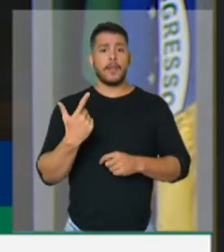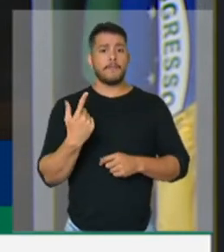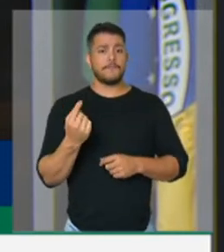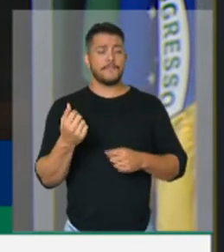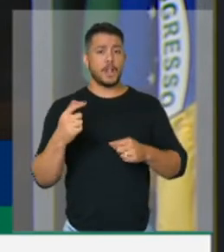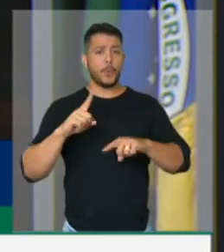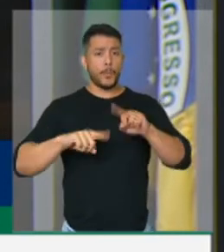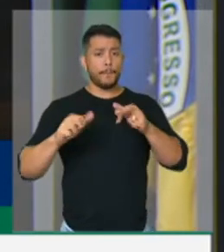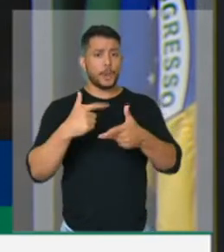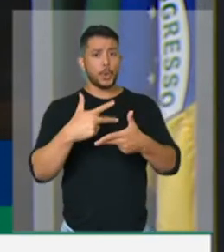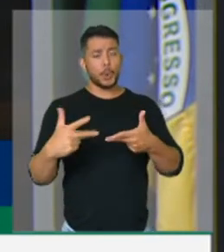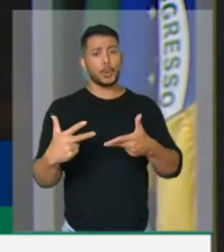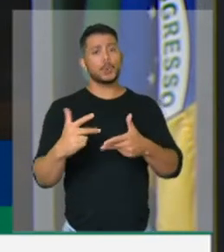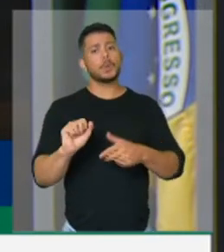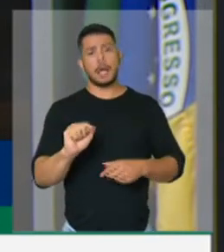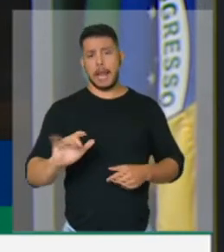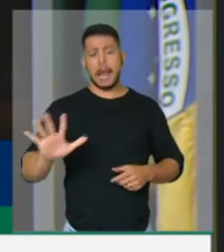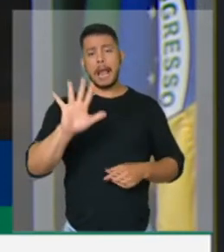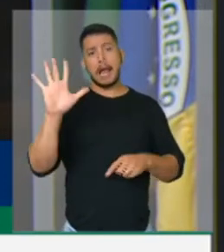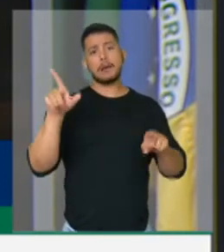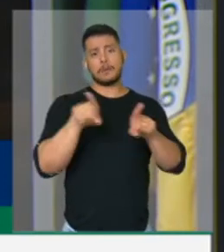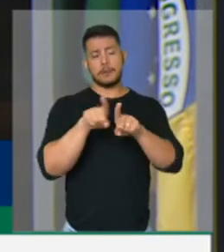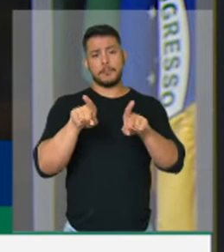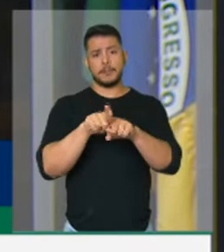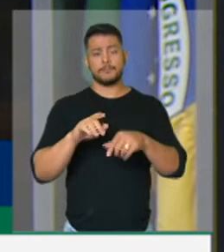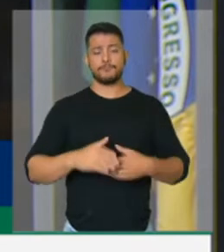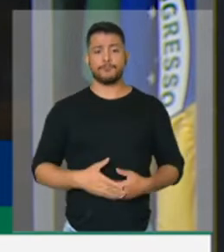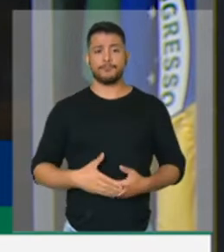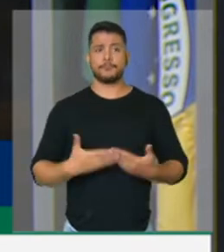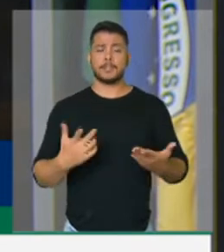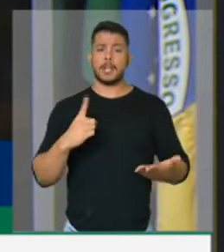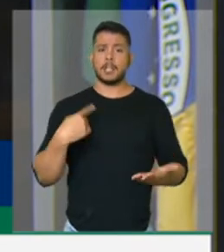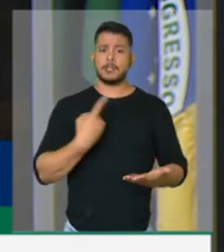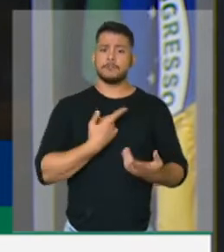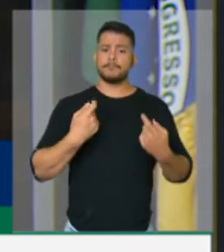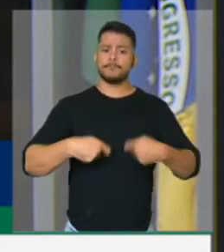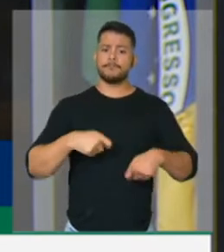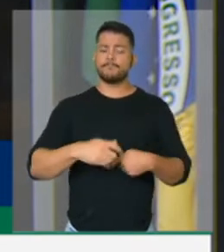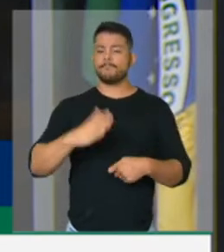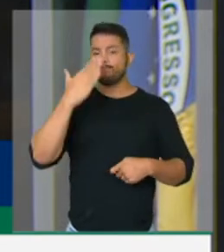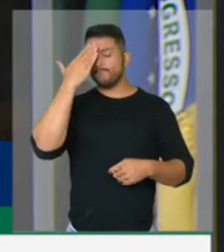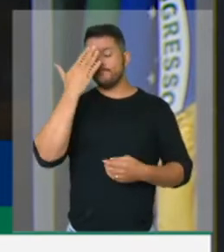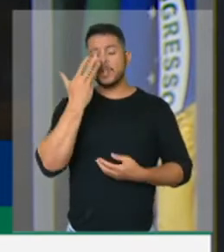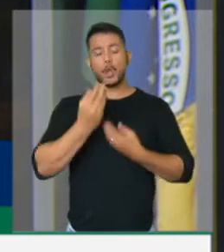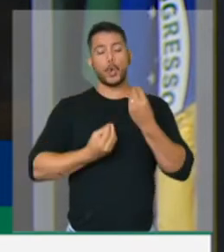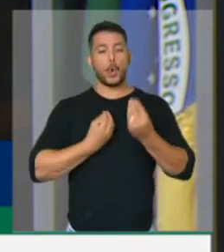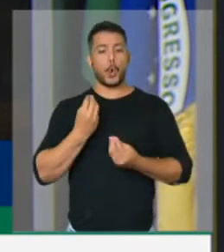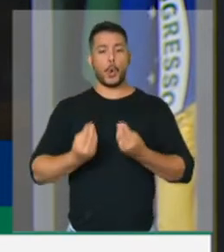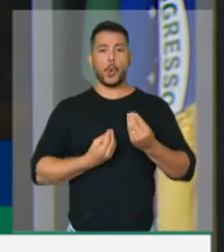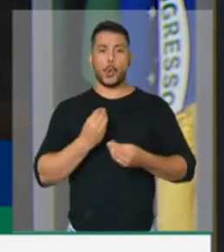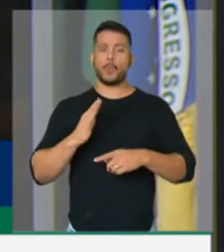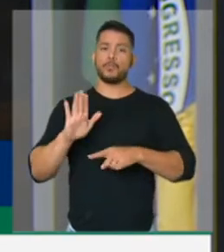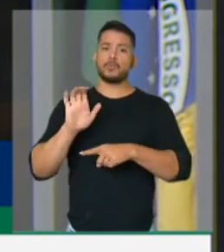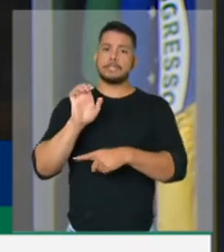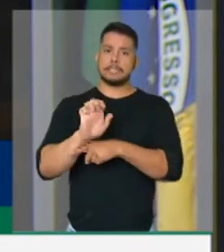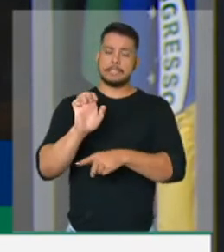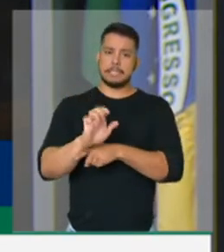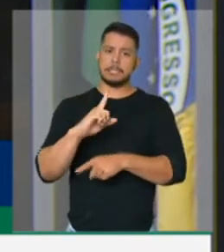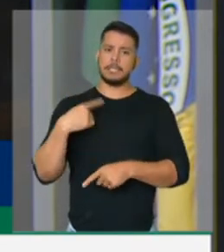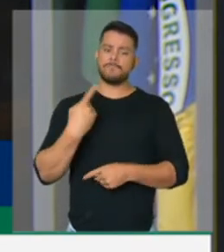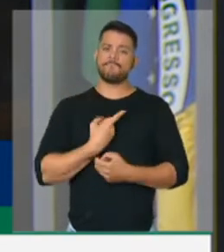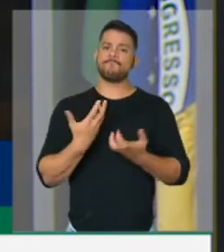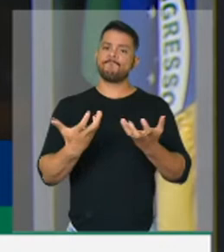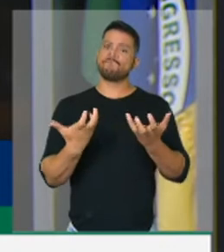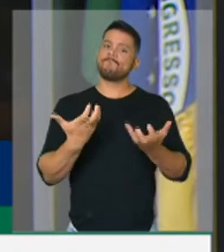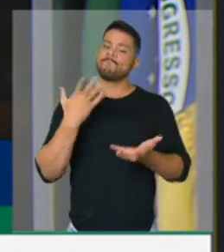e saber qual é o tamanho do Estado que nós queremos. Nem Estado mínimo, nem máximo, mas um Estado